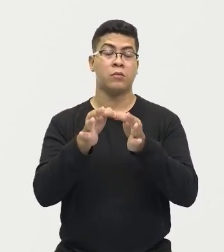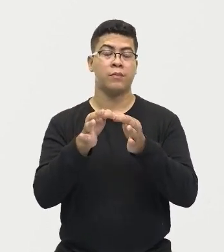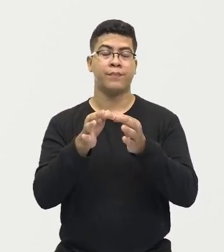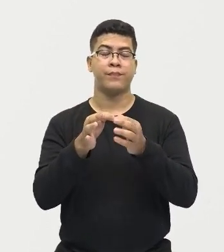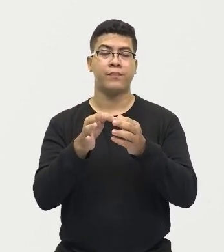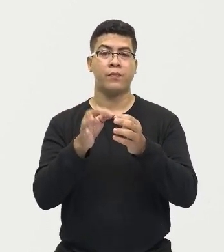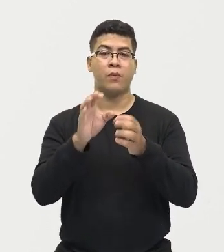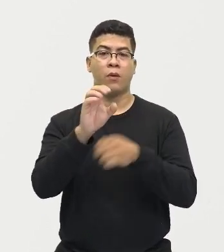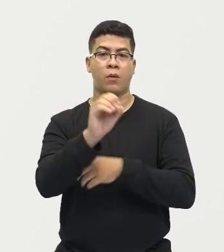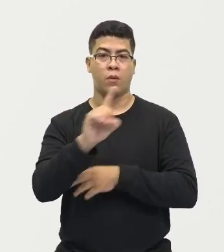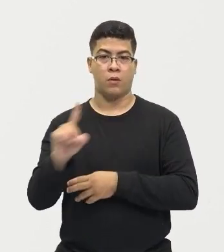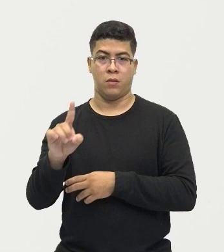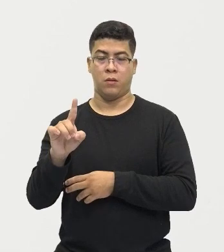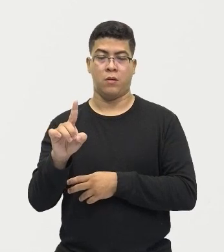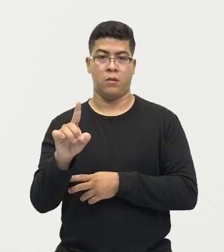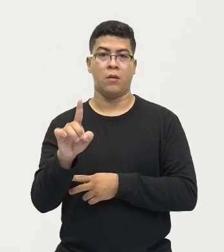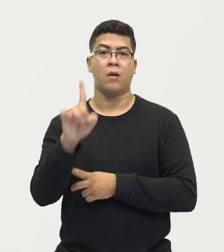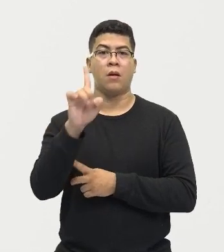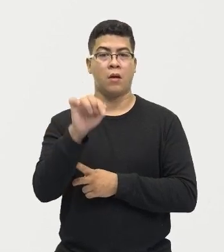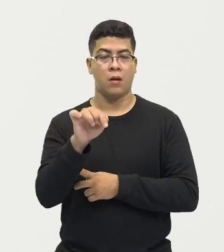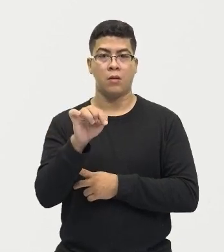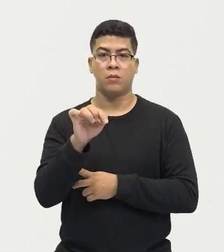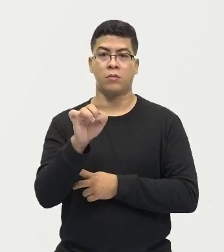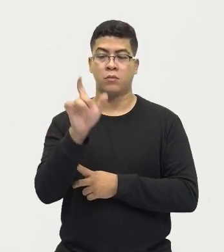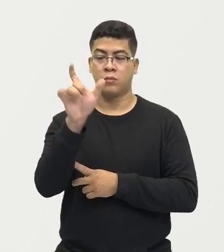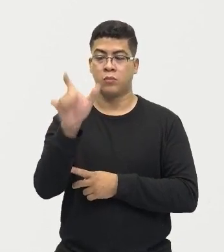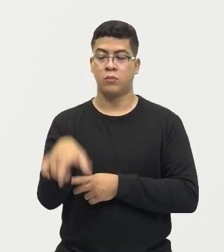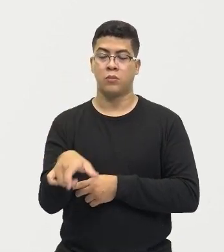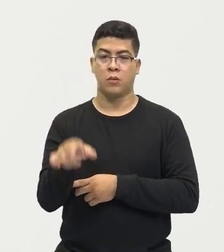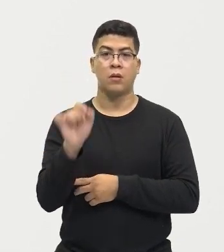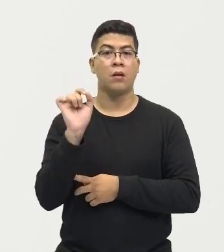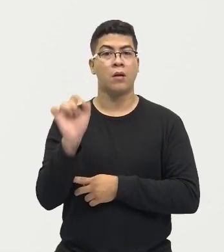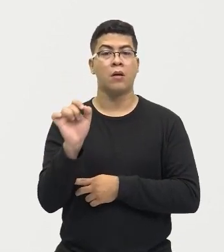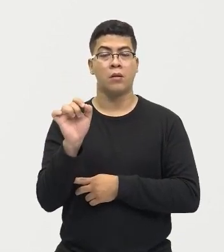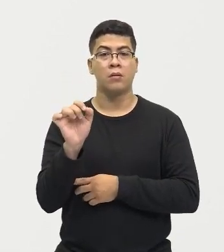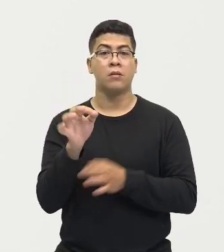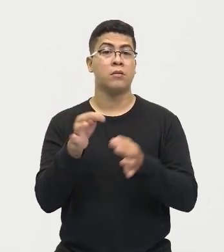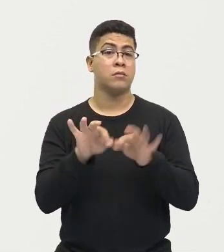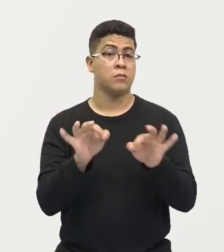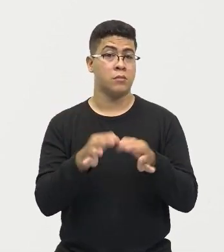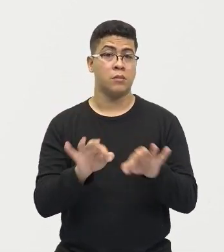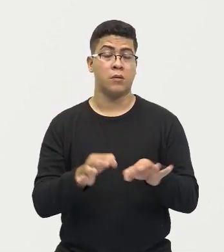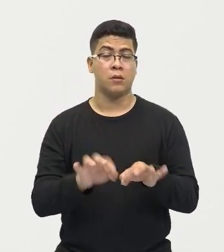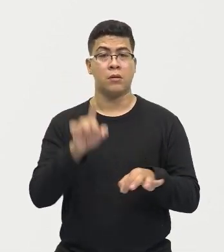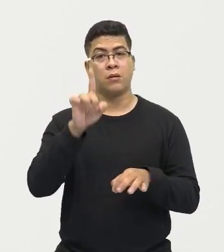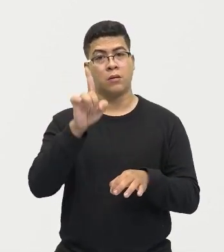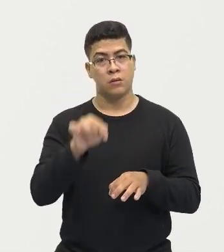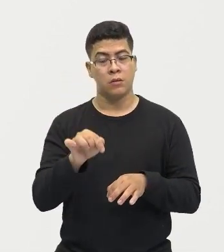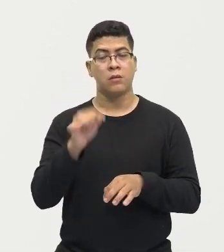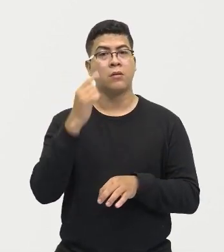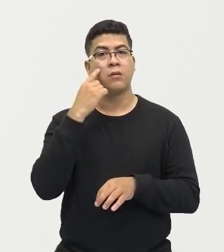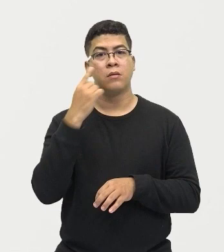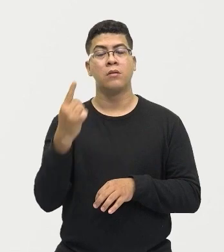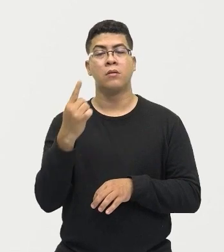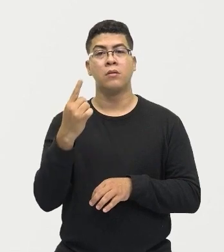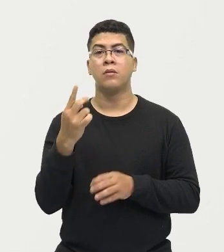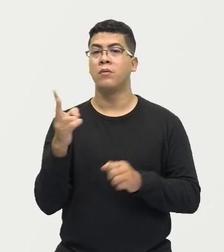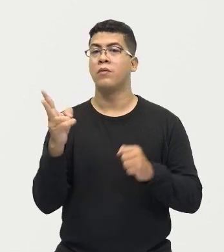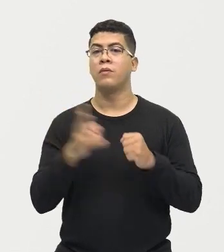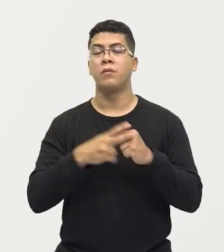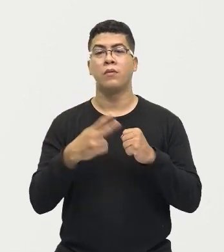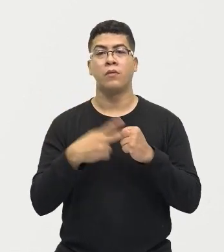essa oração aqui está fazendo papel de objeto direto. Sintaticamente funciona como objeto direto do verbo da